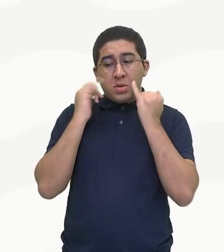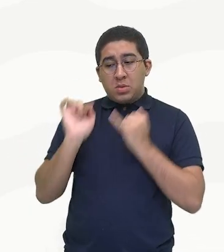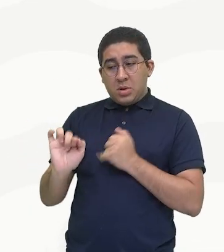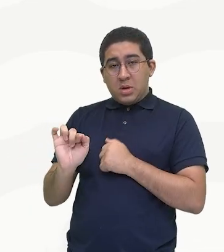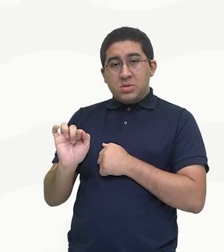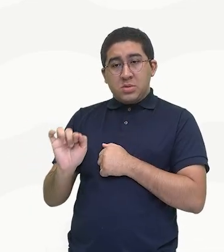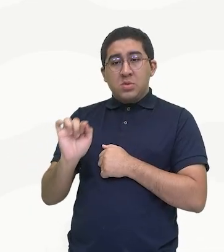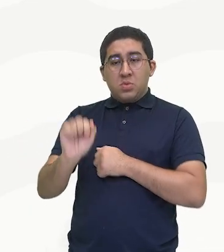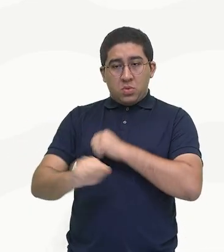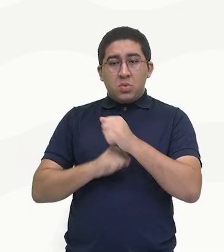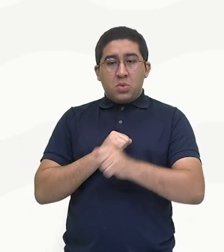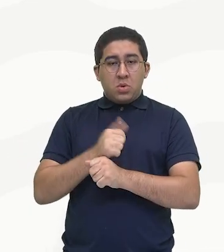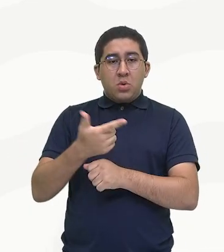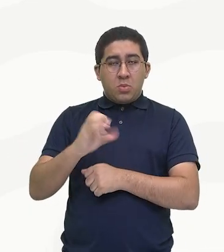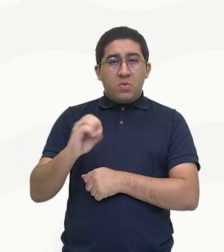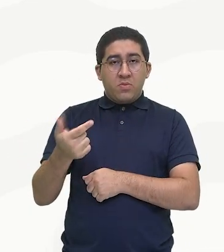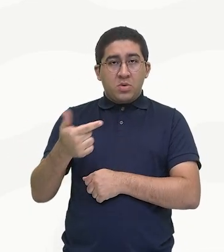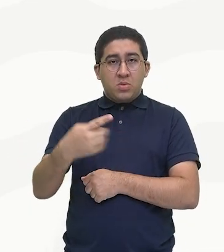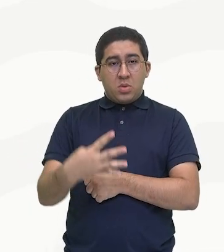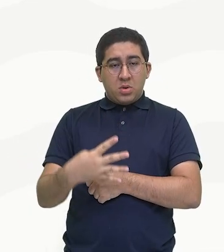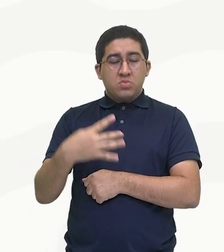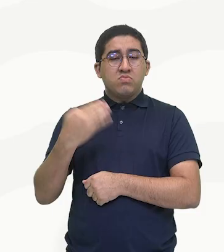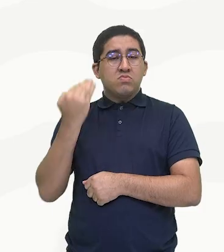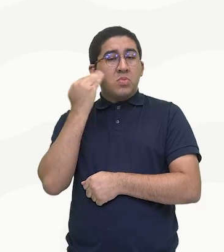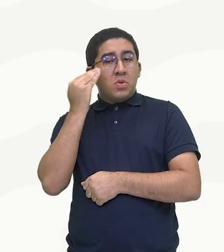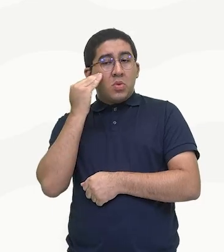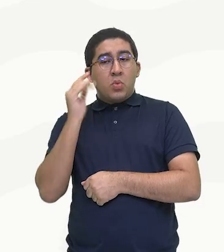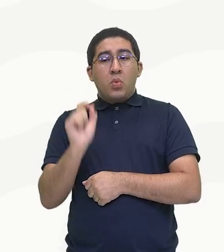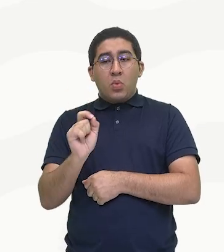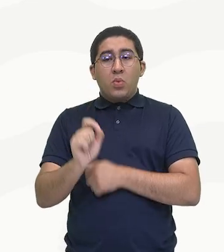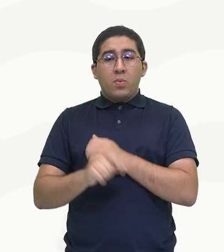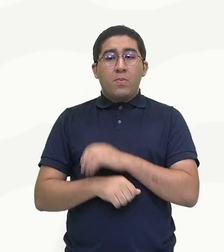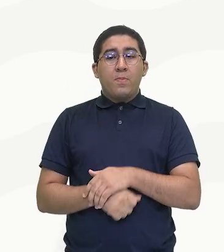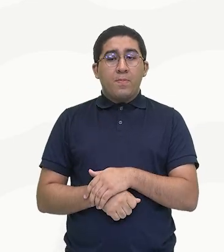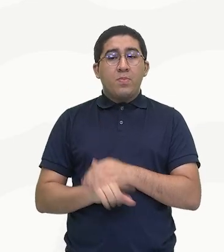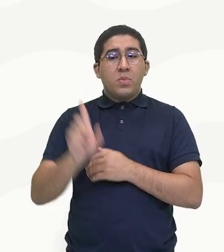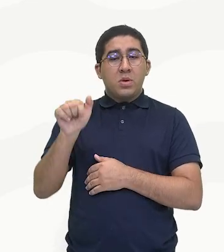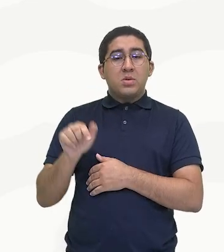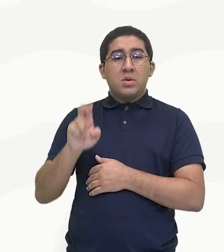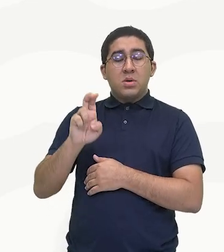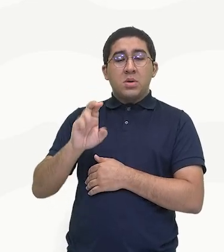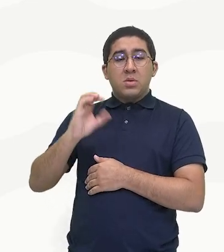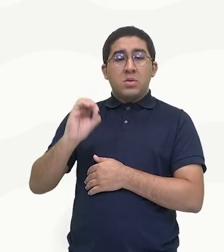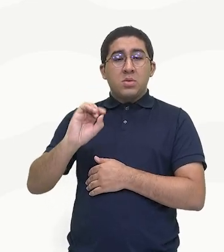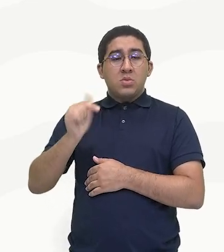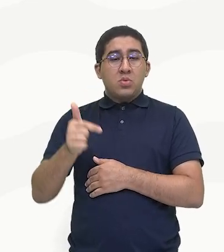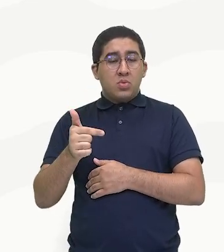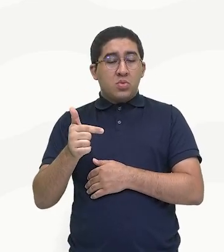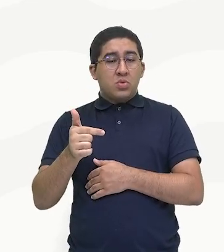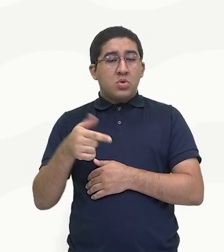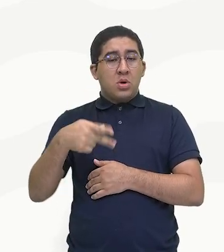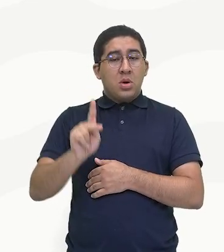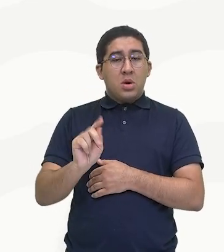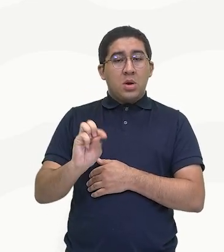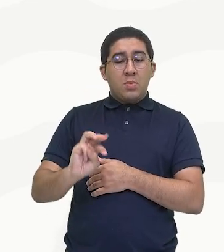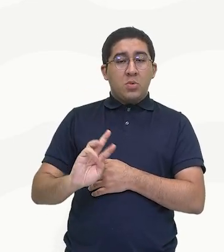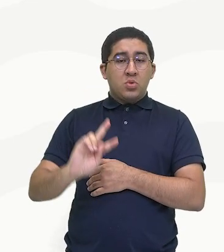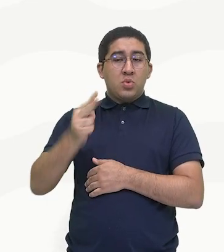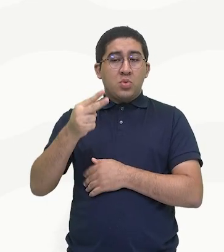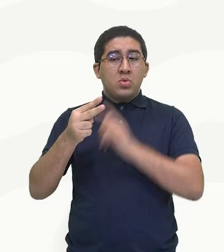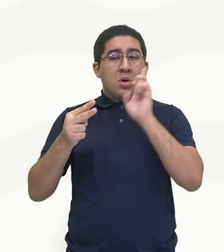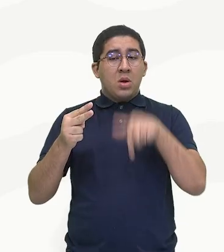de 2024. A gente vai considerar que esses 502 quilômetros